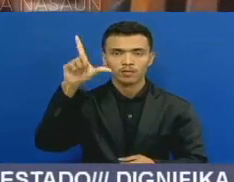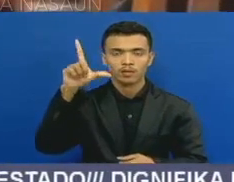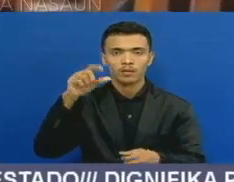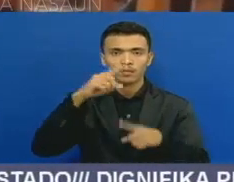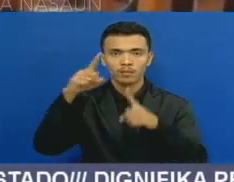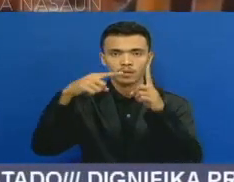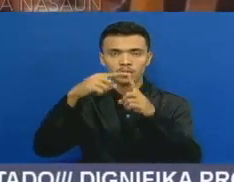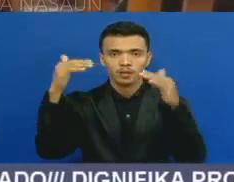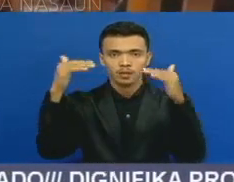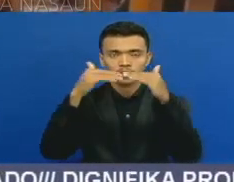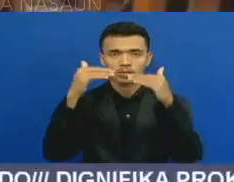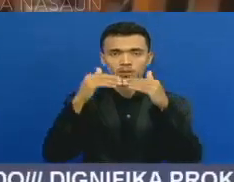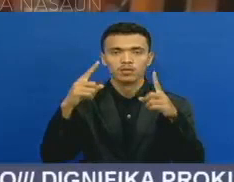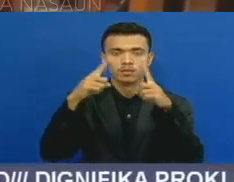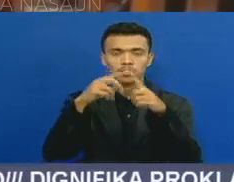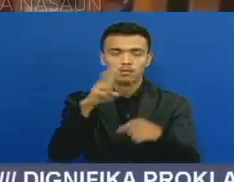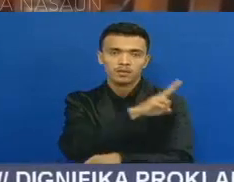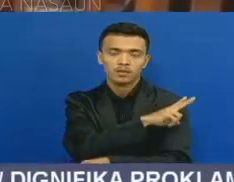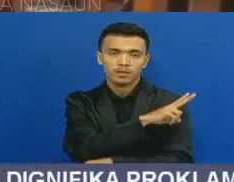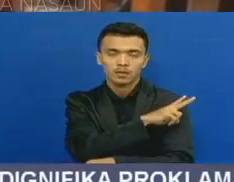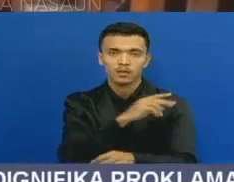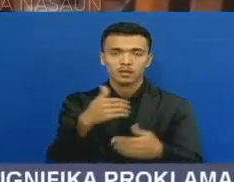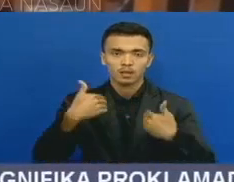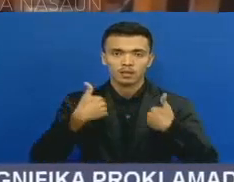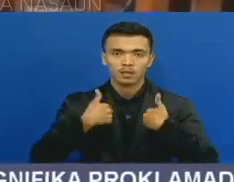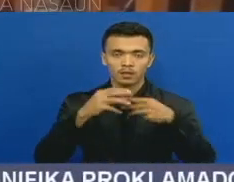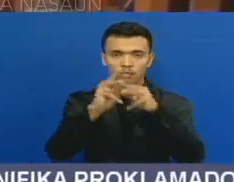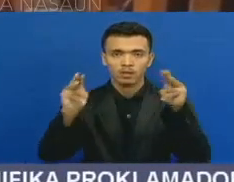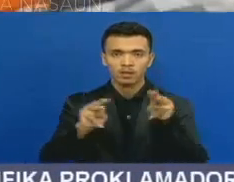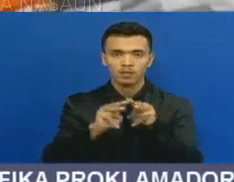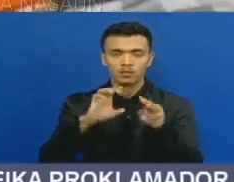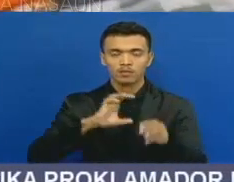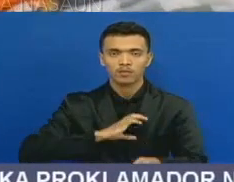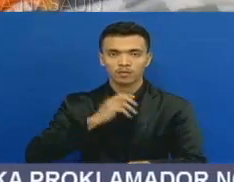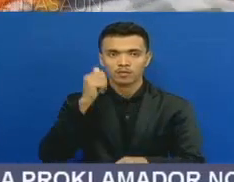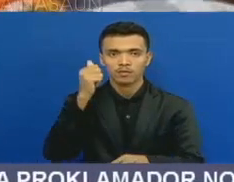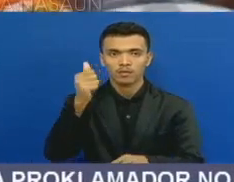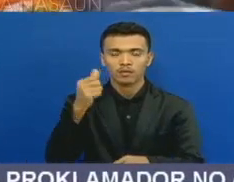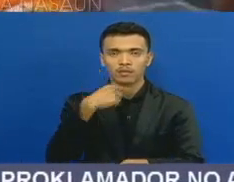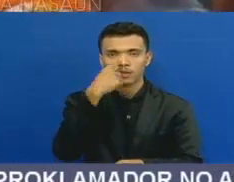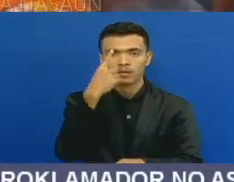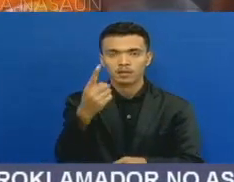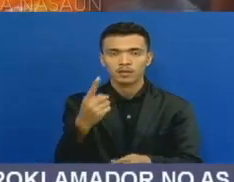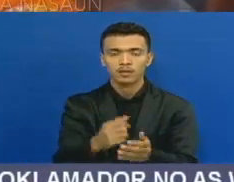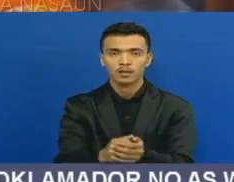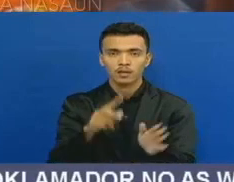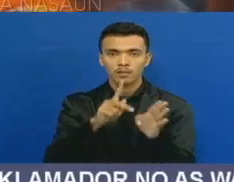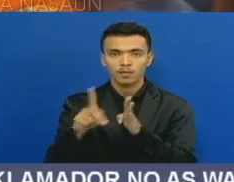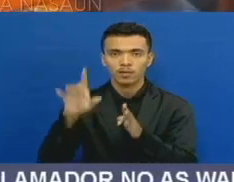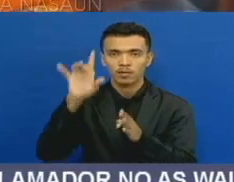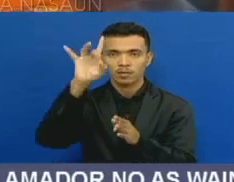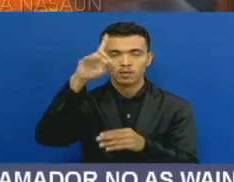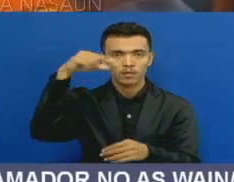avaliação campanha nacional vacina integrado e o município de Cova Lima. Nia explica, plano oitavo